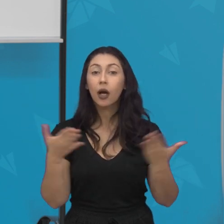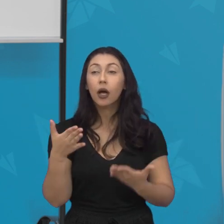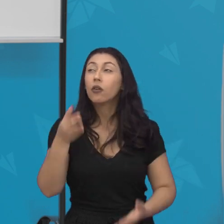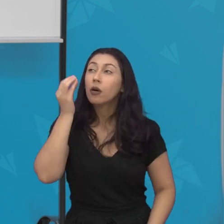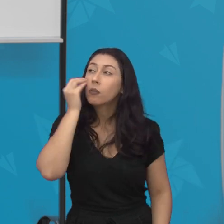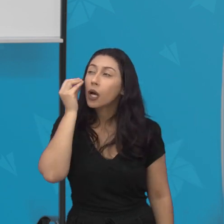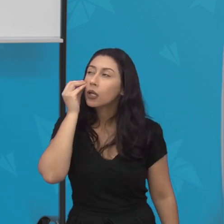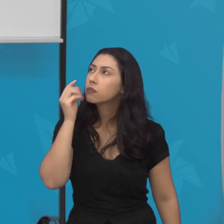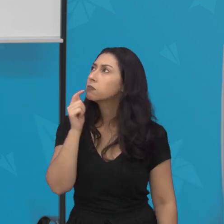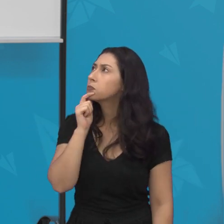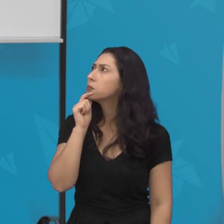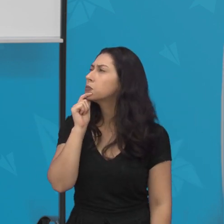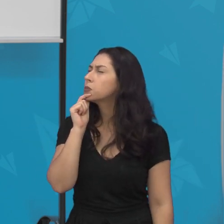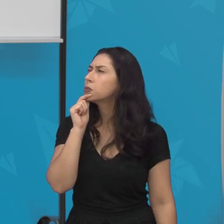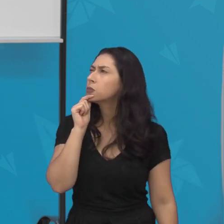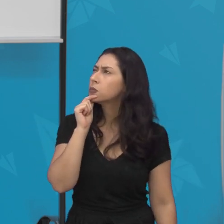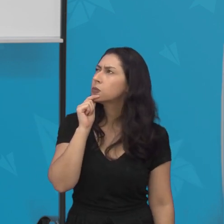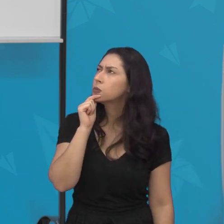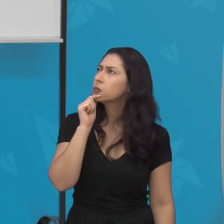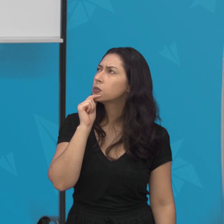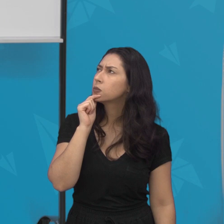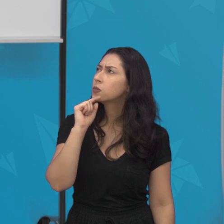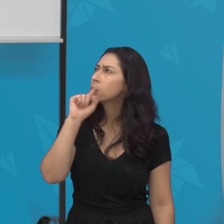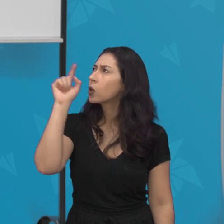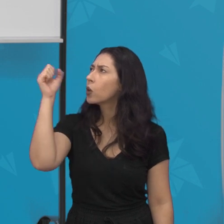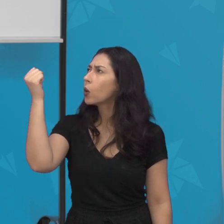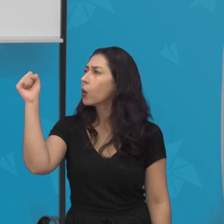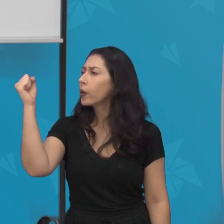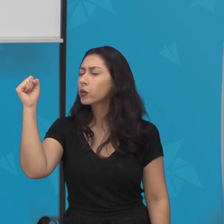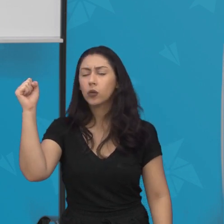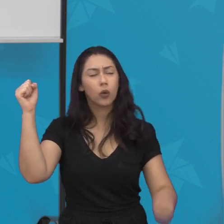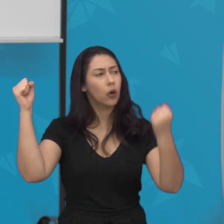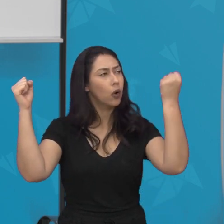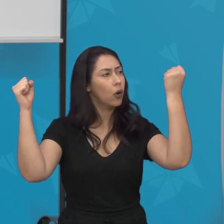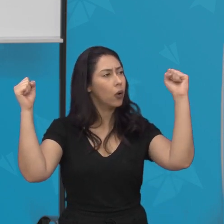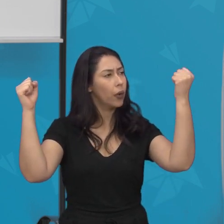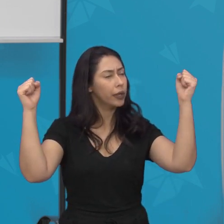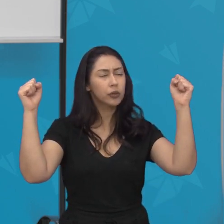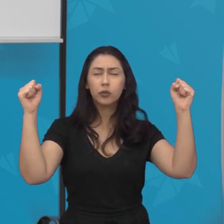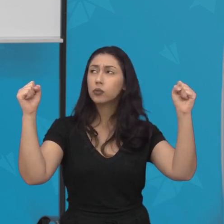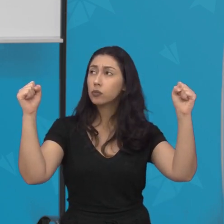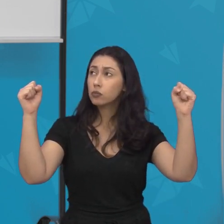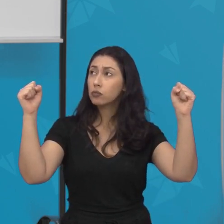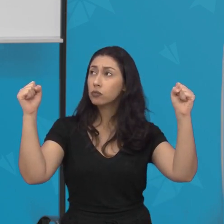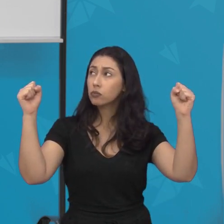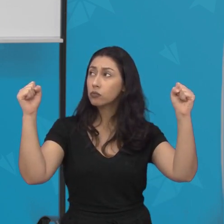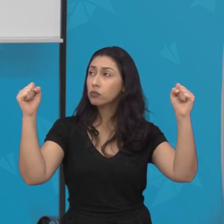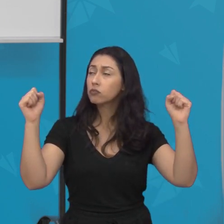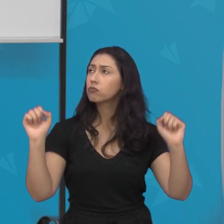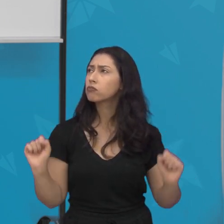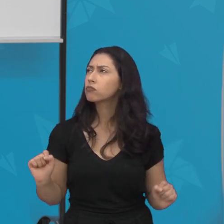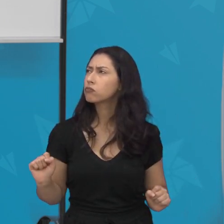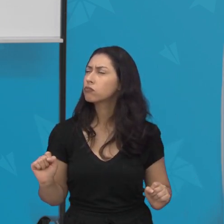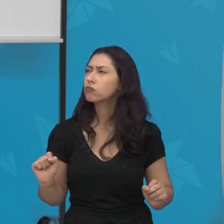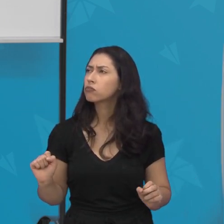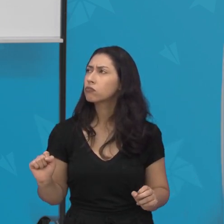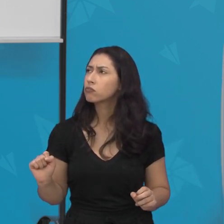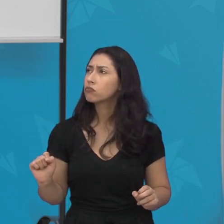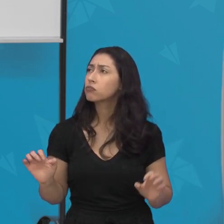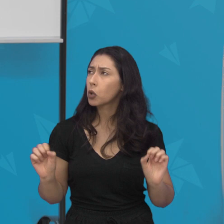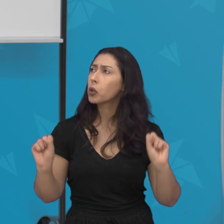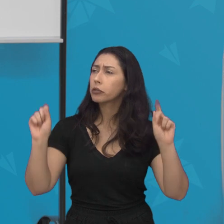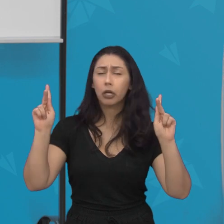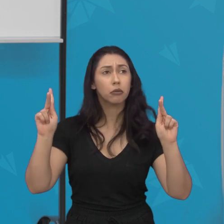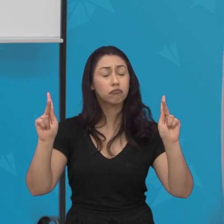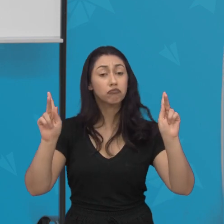vamos confirmar agora. 4 vezes 2, 8. 4 vezes 2, 8. 4 vezes 2, 8. Temos 4 ali e mais